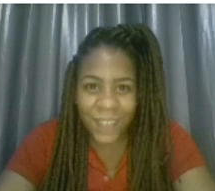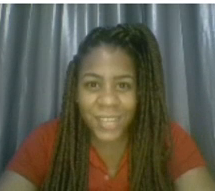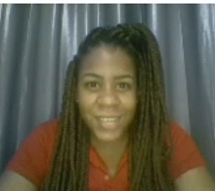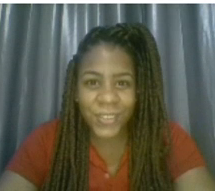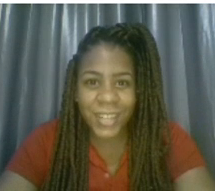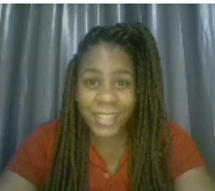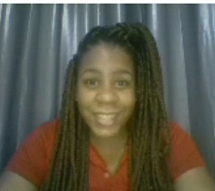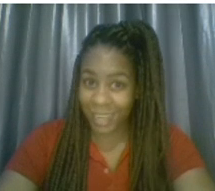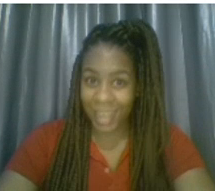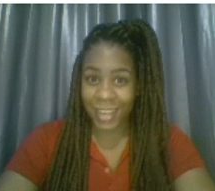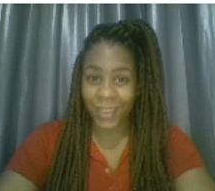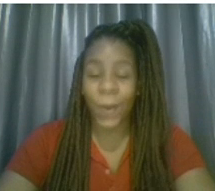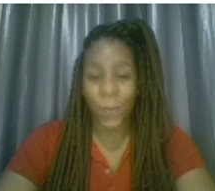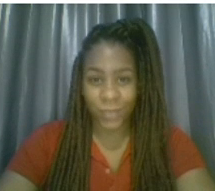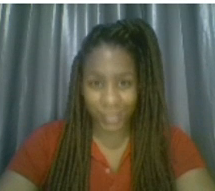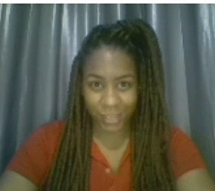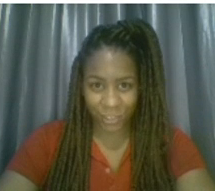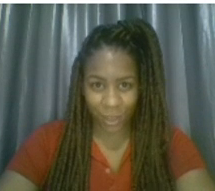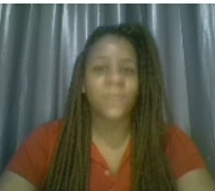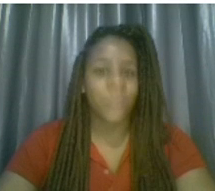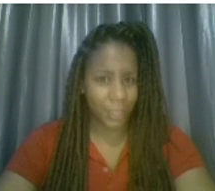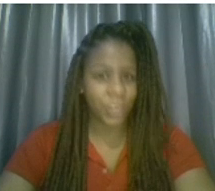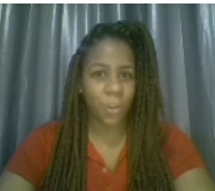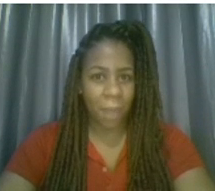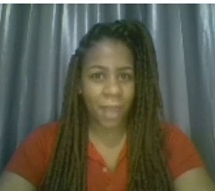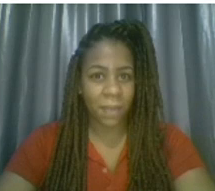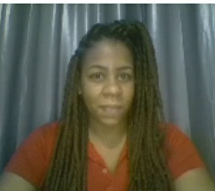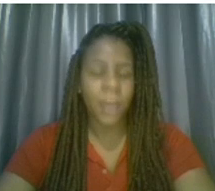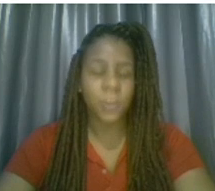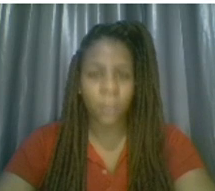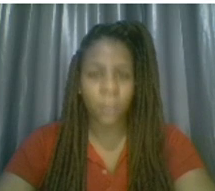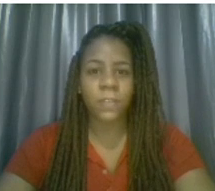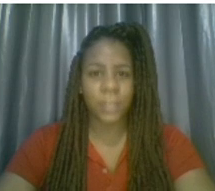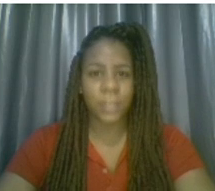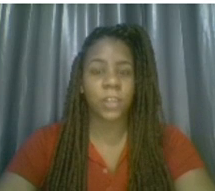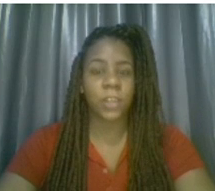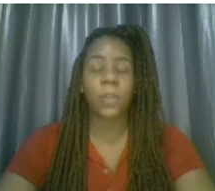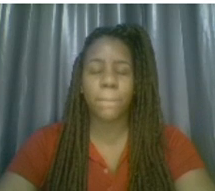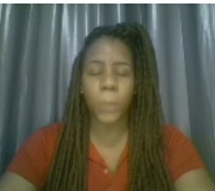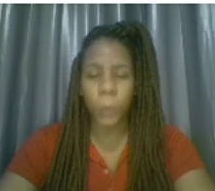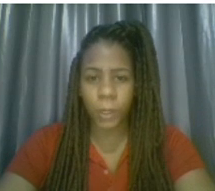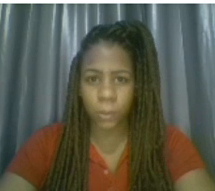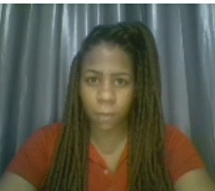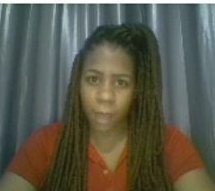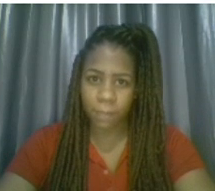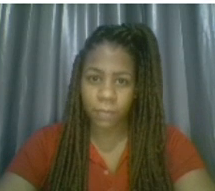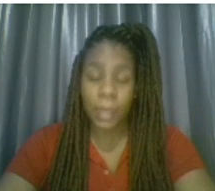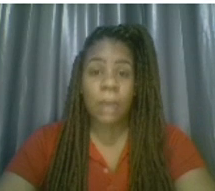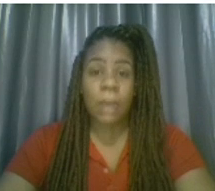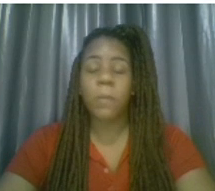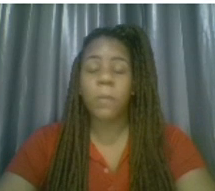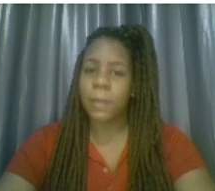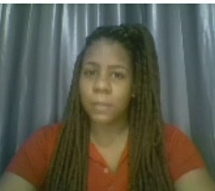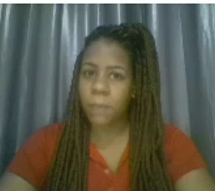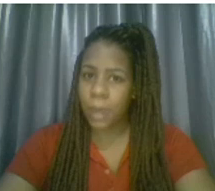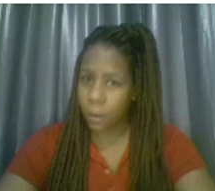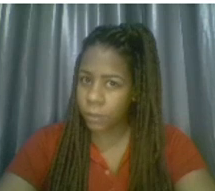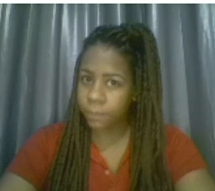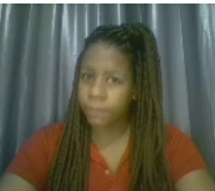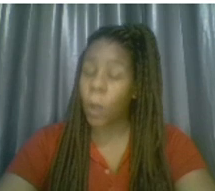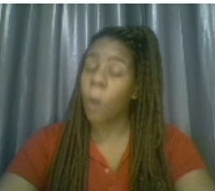Olá, meus amores! E aí, como vocês estão? Vocês estão bem? Espero que vocês estejam muito bem. Vamos para mais